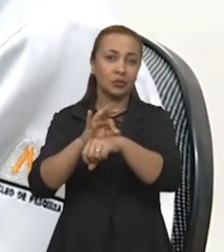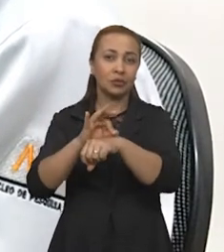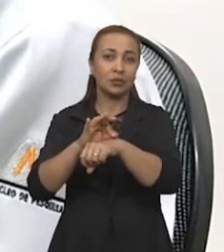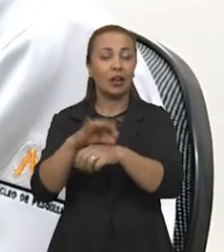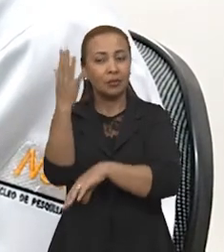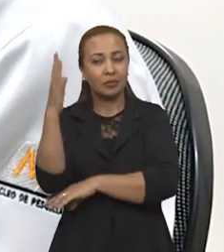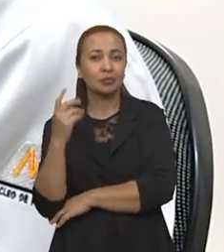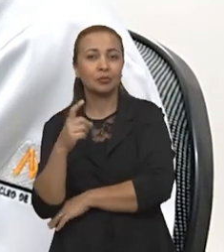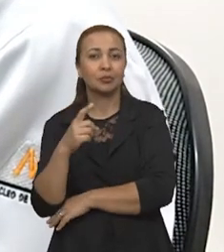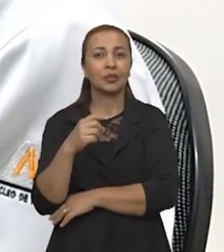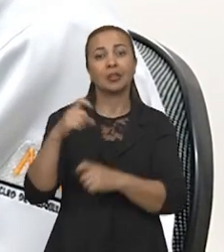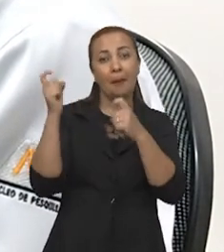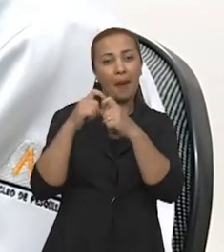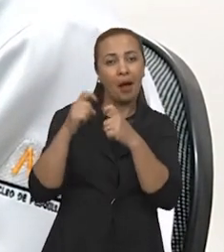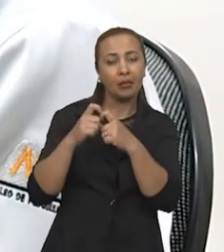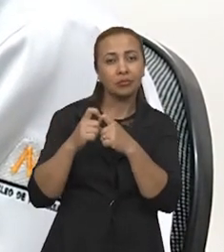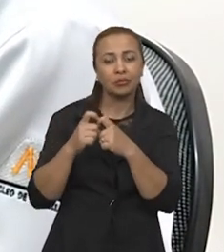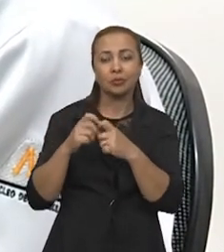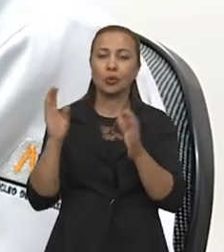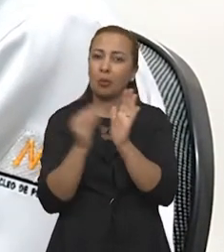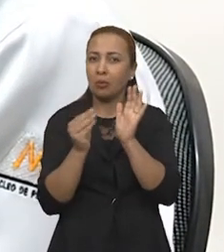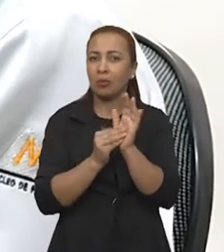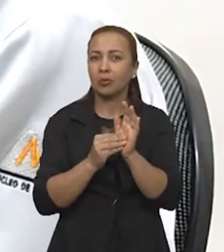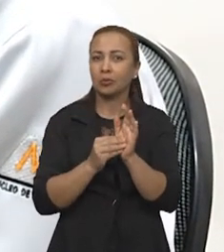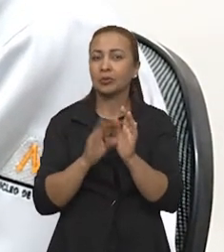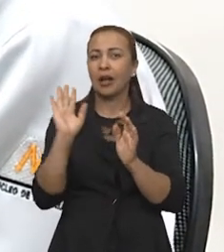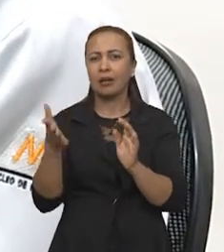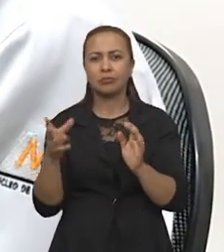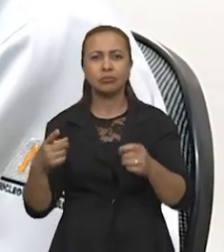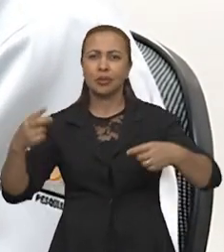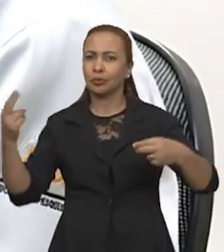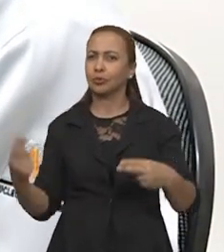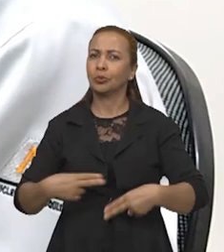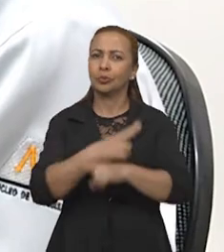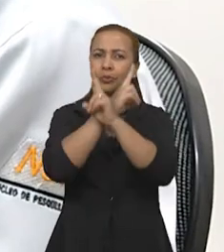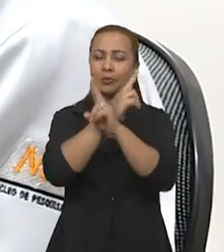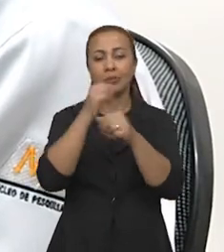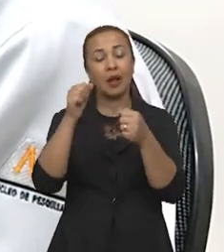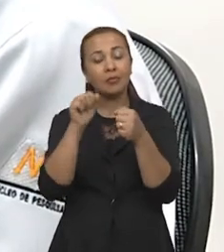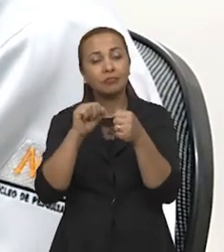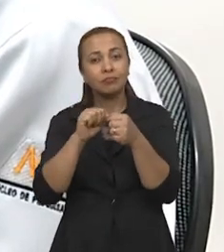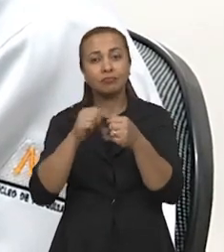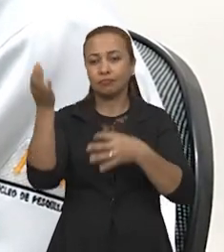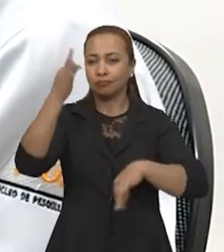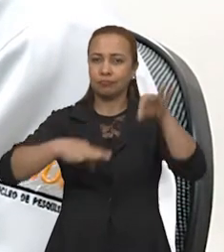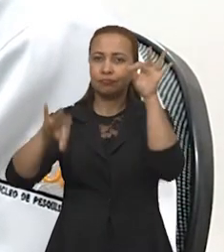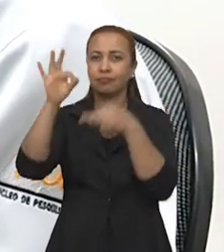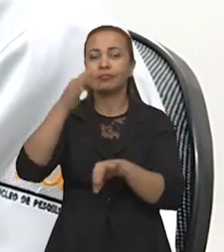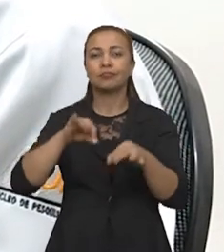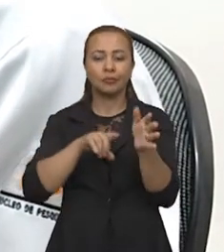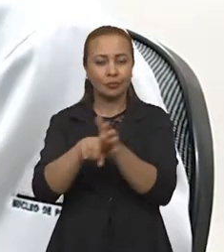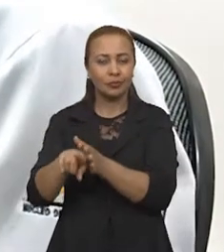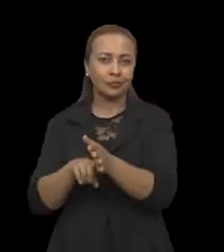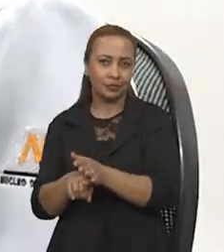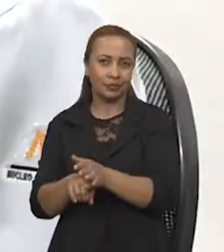medicinais foi uma proposta dela, logo quando eu cheguei na UESB, para que a gente montasse esses laboratórios, então, de